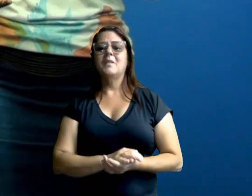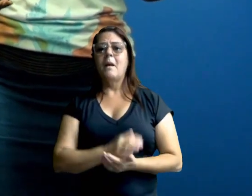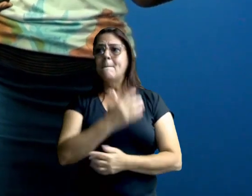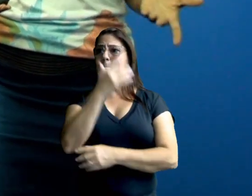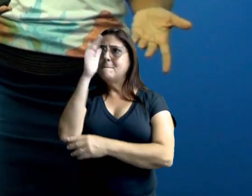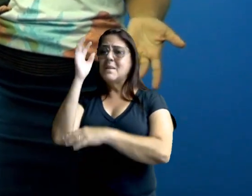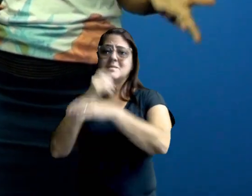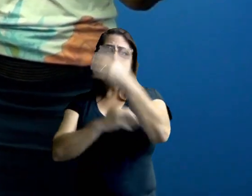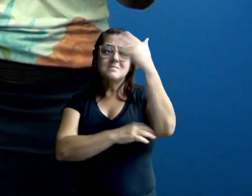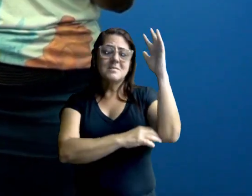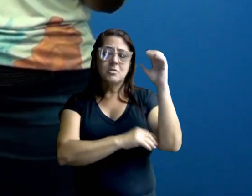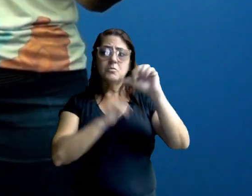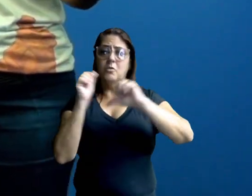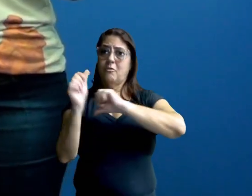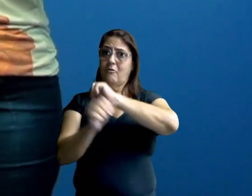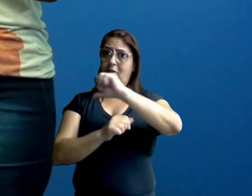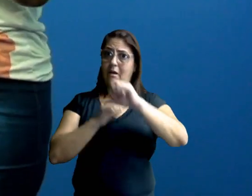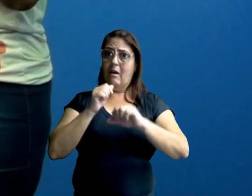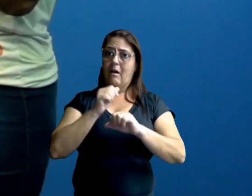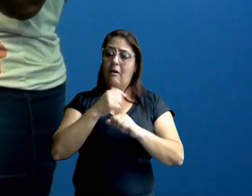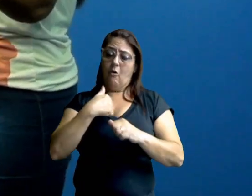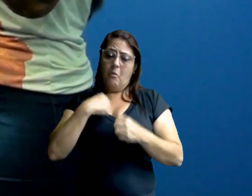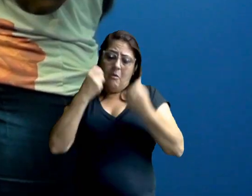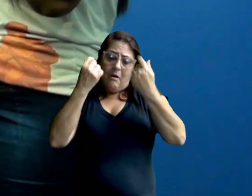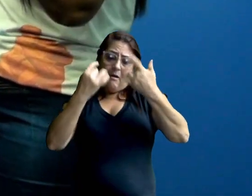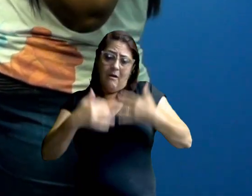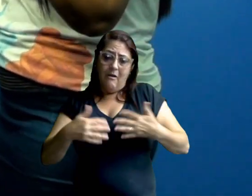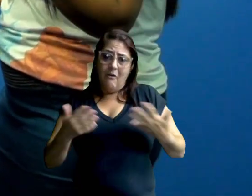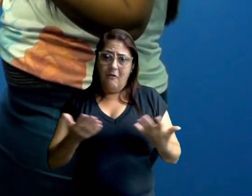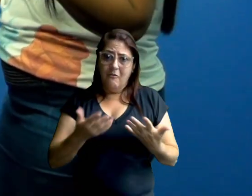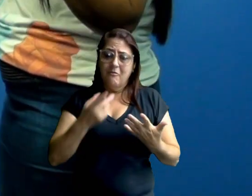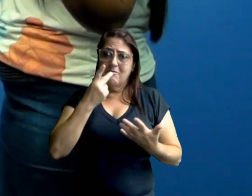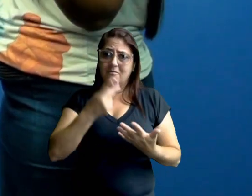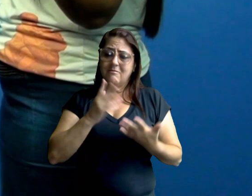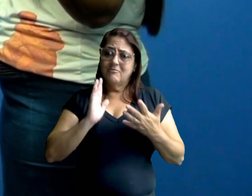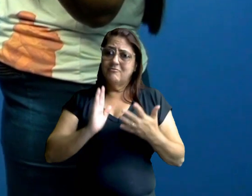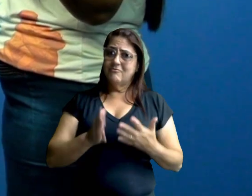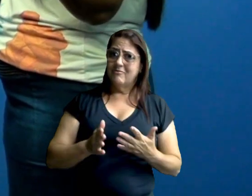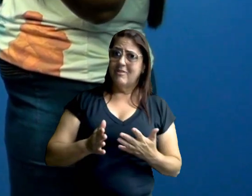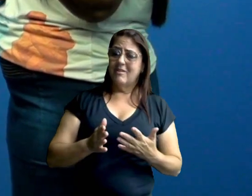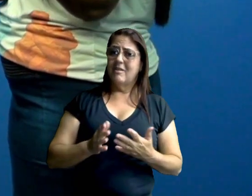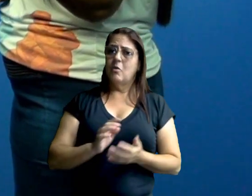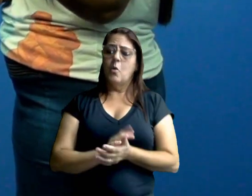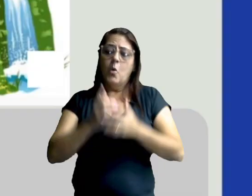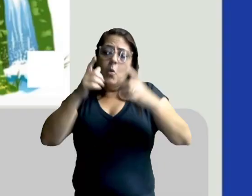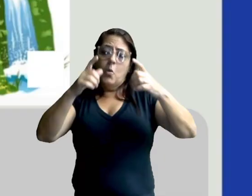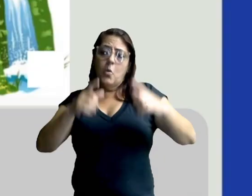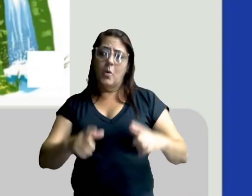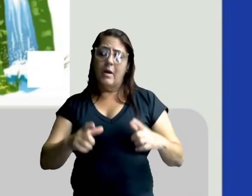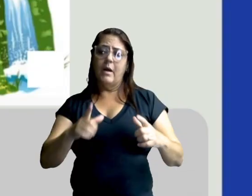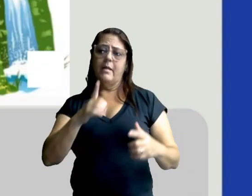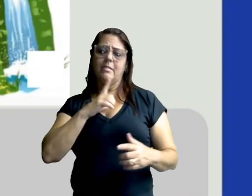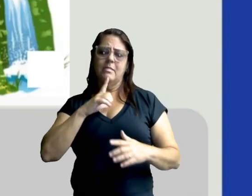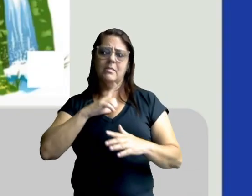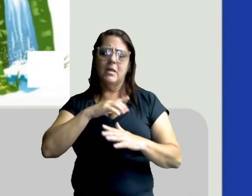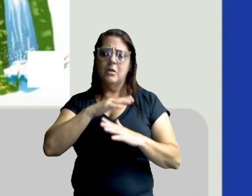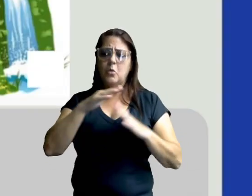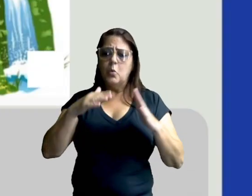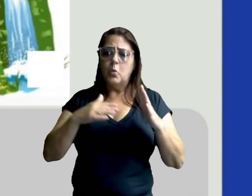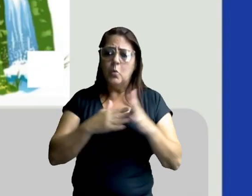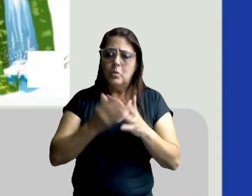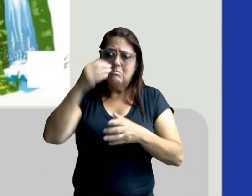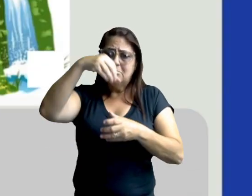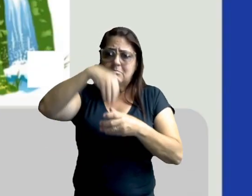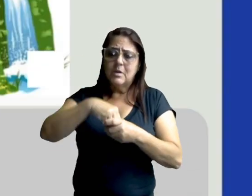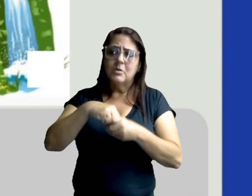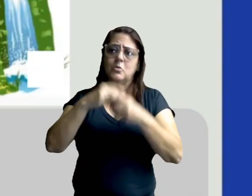as paisagens modificadas, como eu acabei de falar, são o quê? quando o lugar é composto por tudo que está inserido